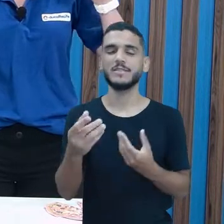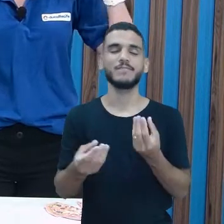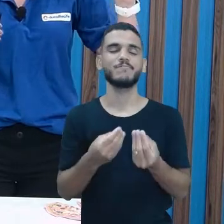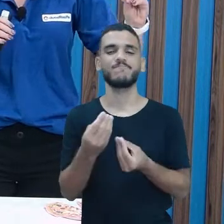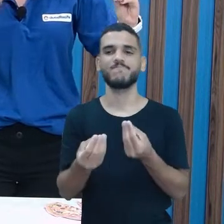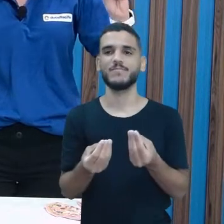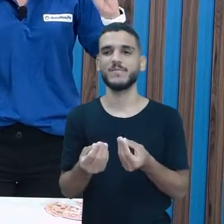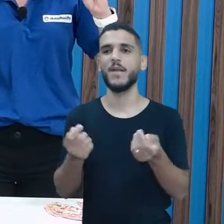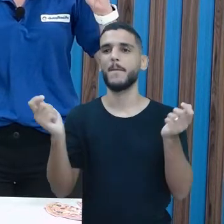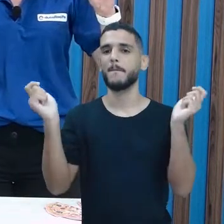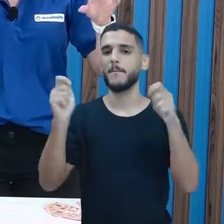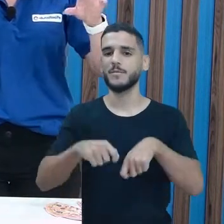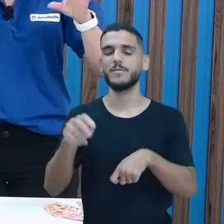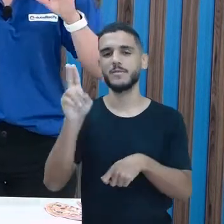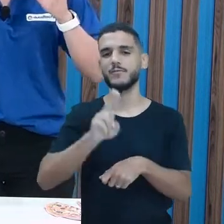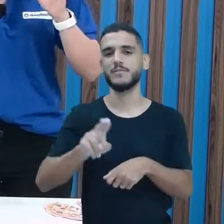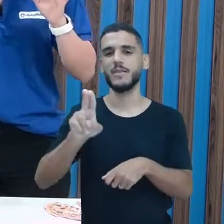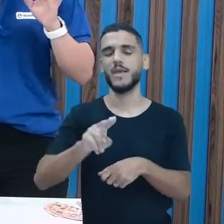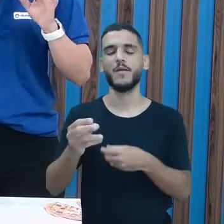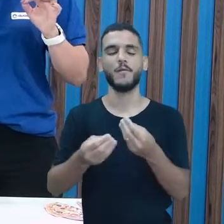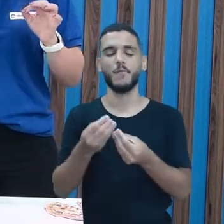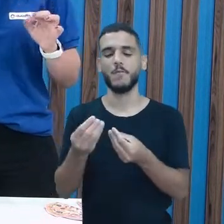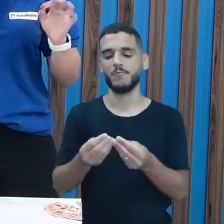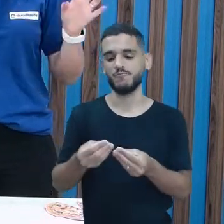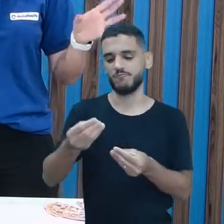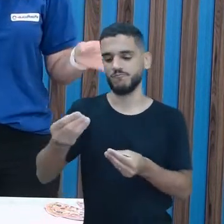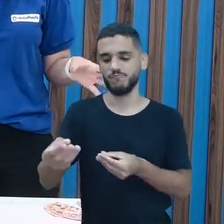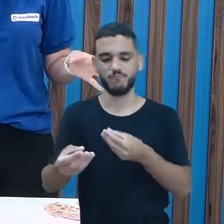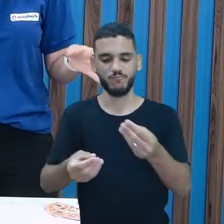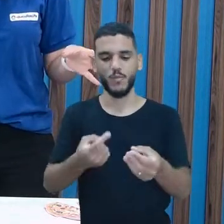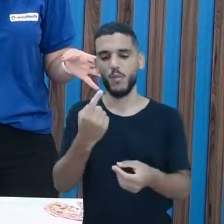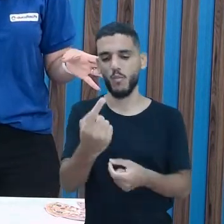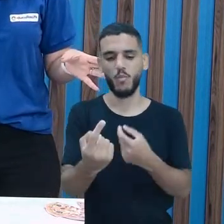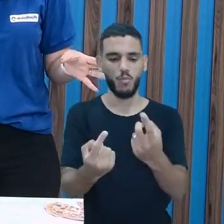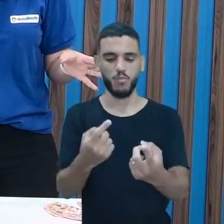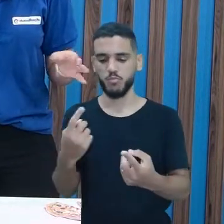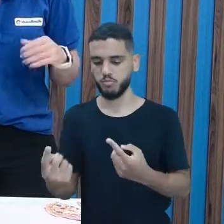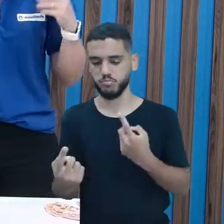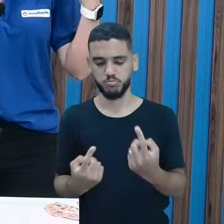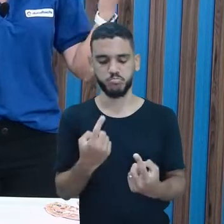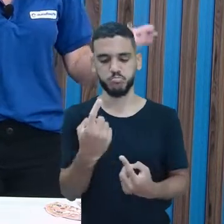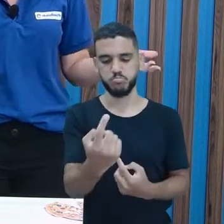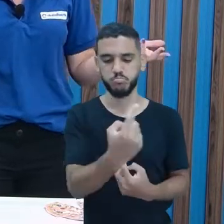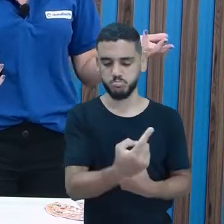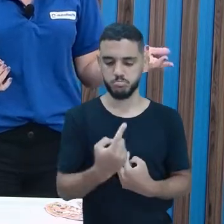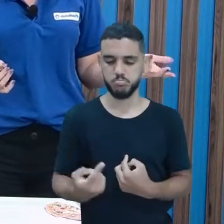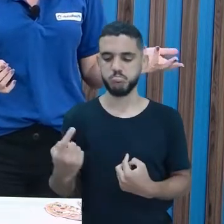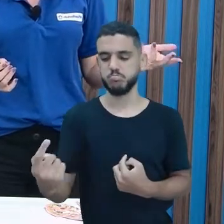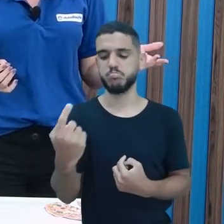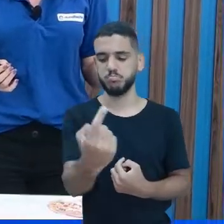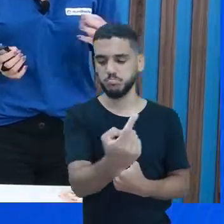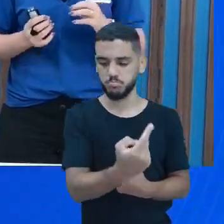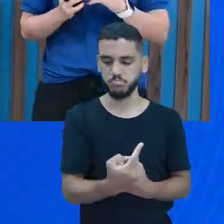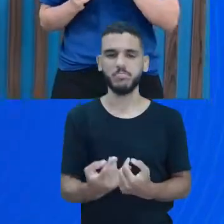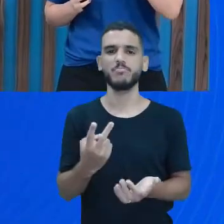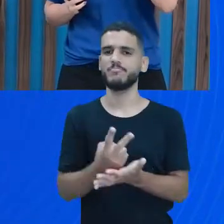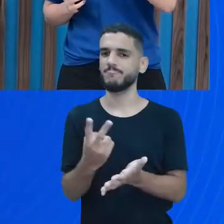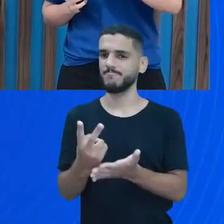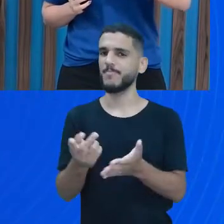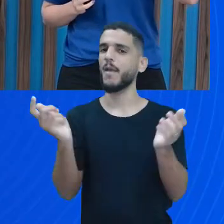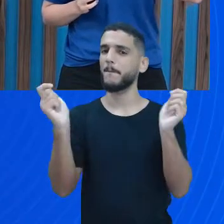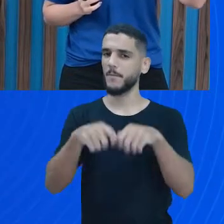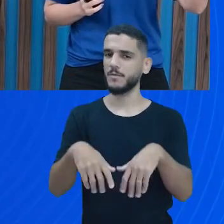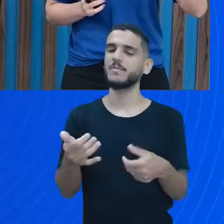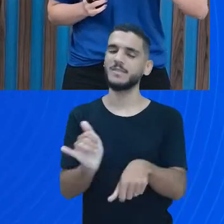distribuição aí de 1 em 1, vai distribuindo uma carta para cada um até chegar em 24, seria uma possibilidade.